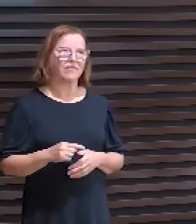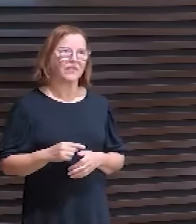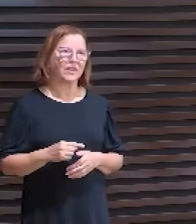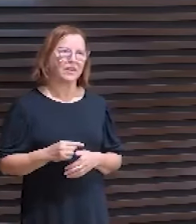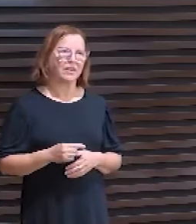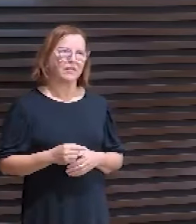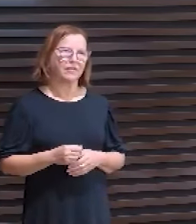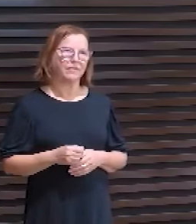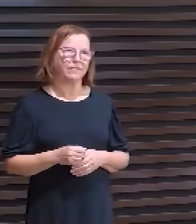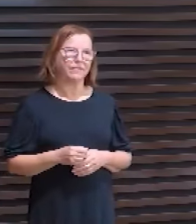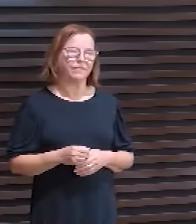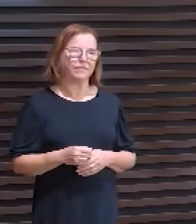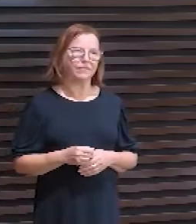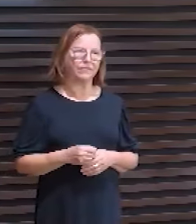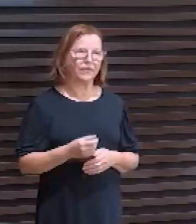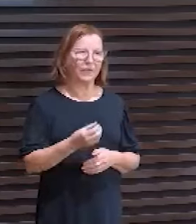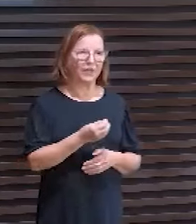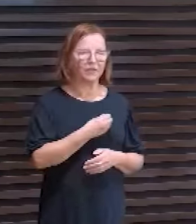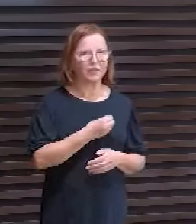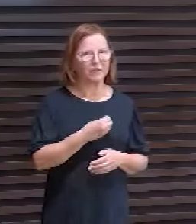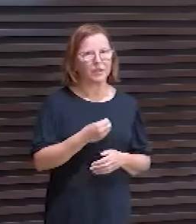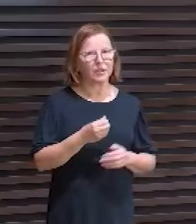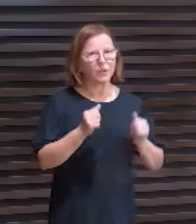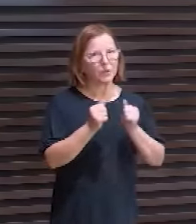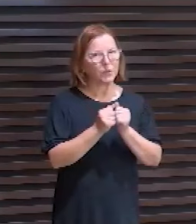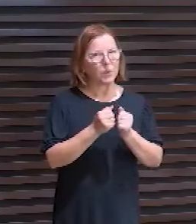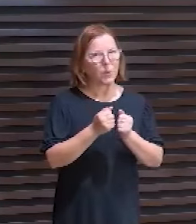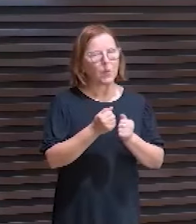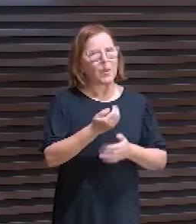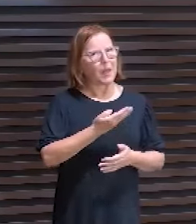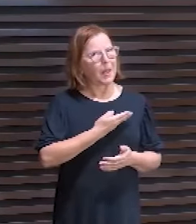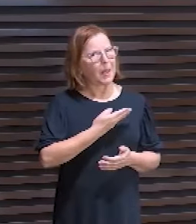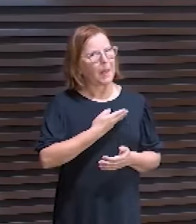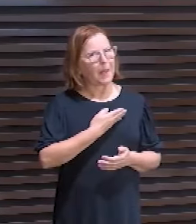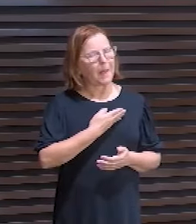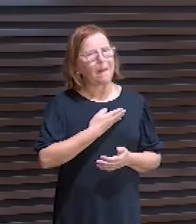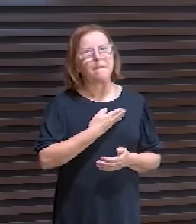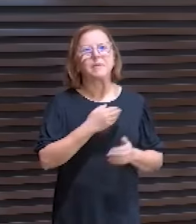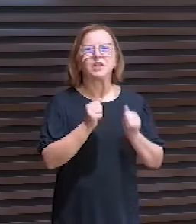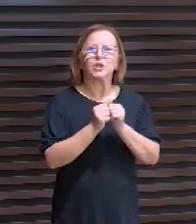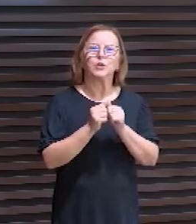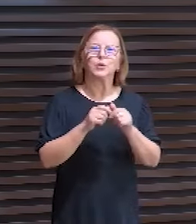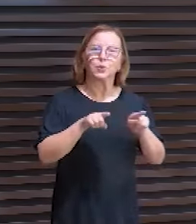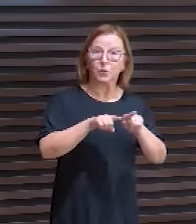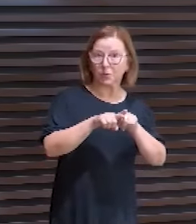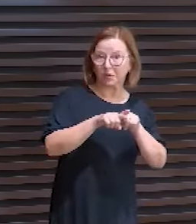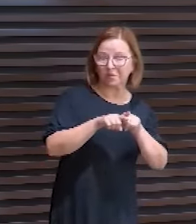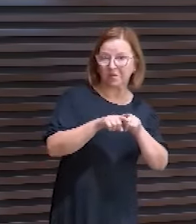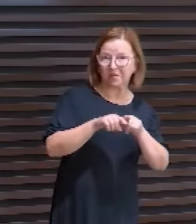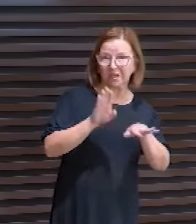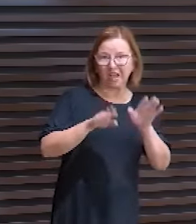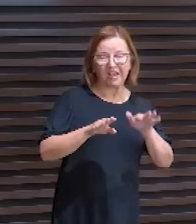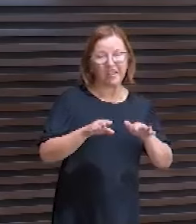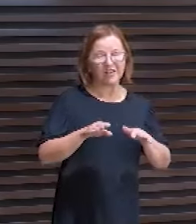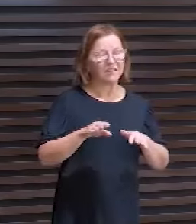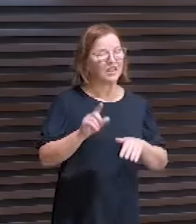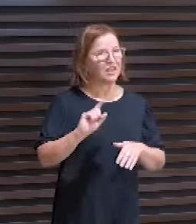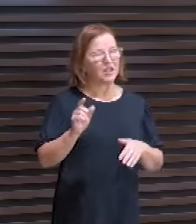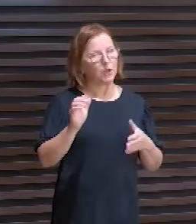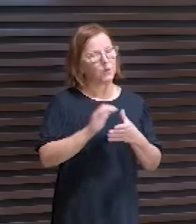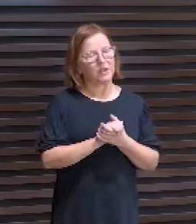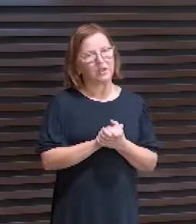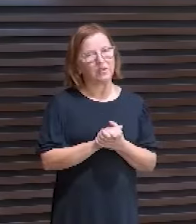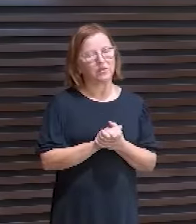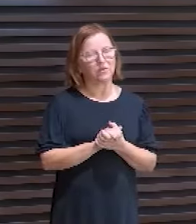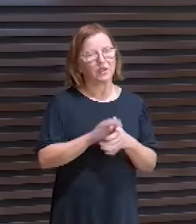vendo eh com amigos com irmãos da igreja que muitas vezes não tem um cônjuge muitas vezes não tem uma